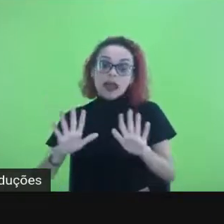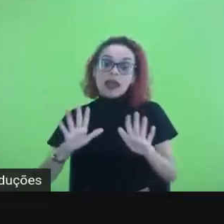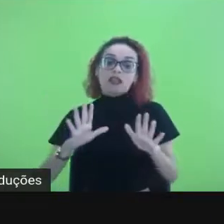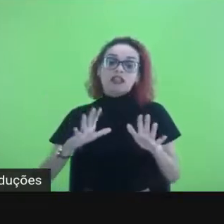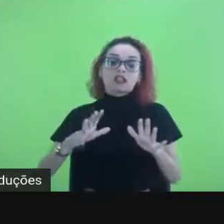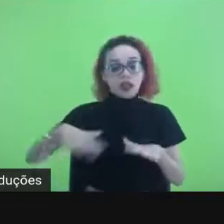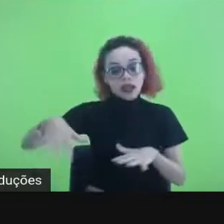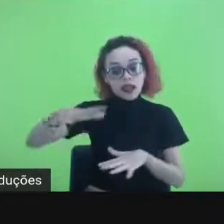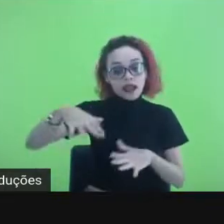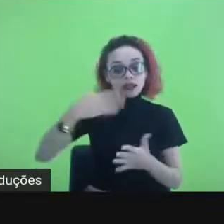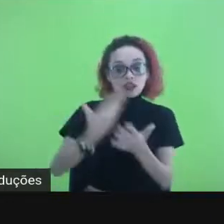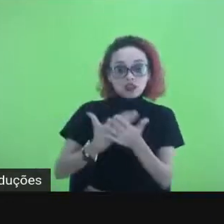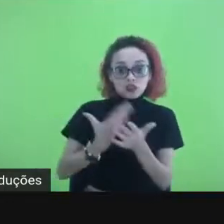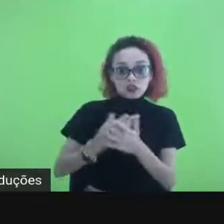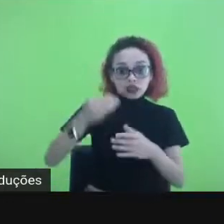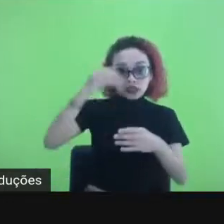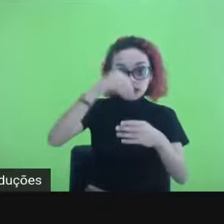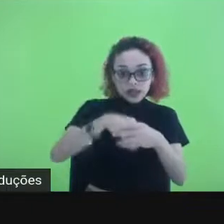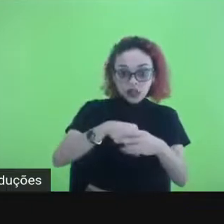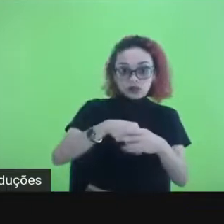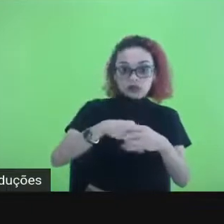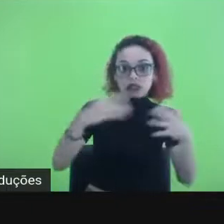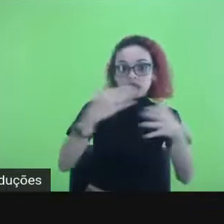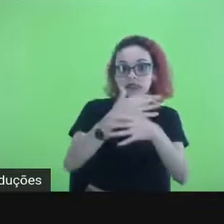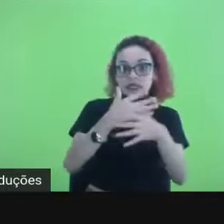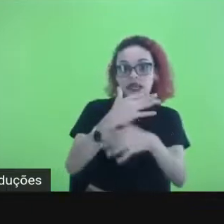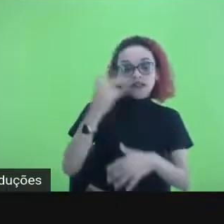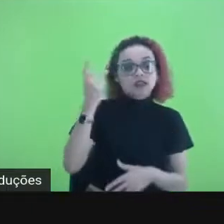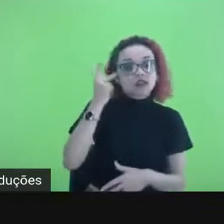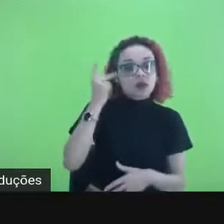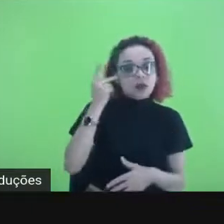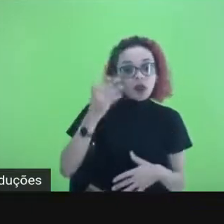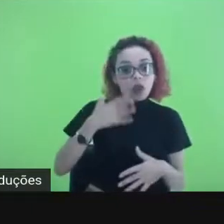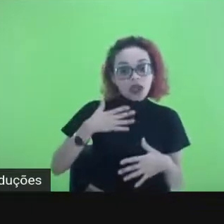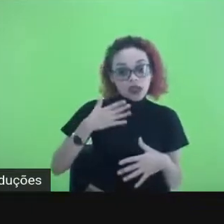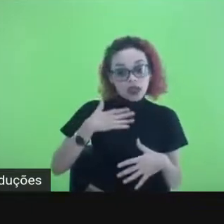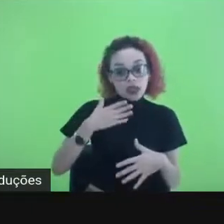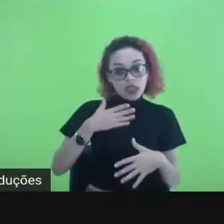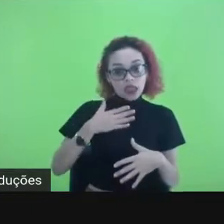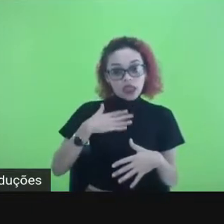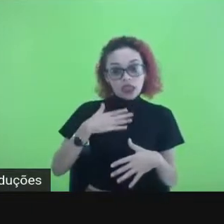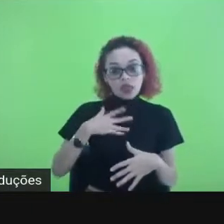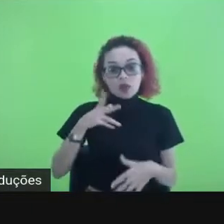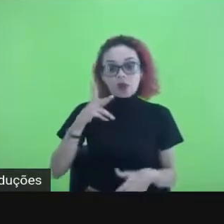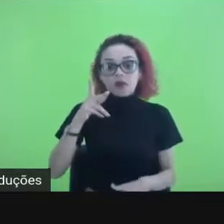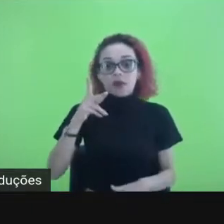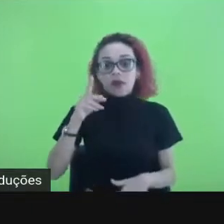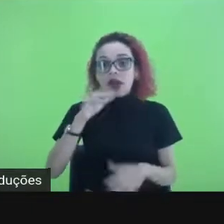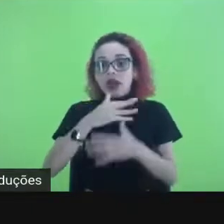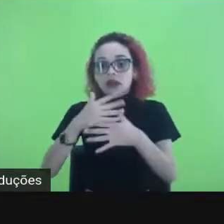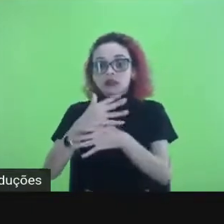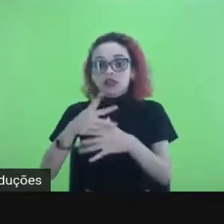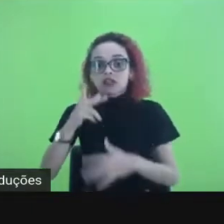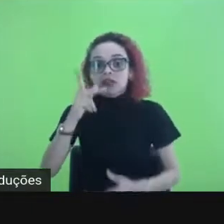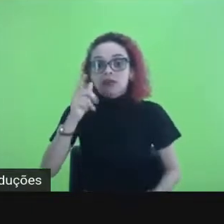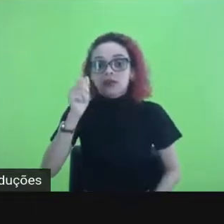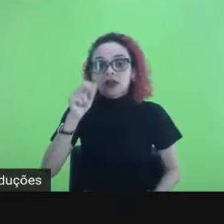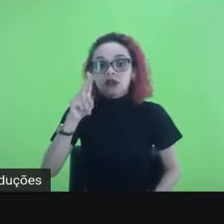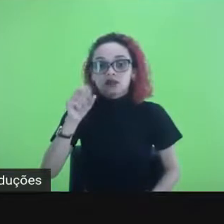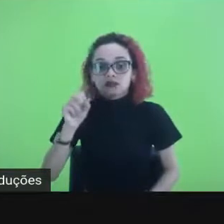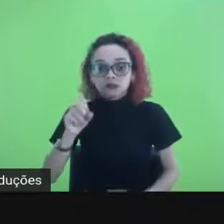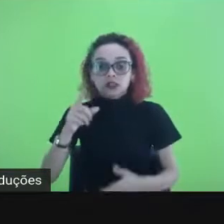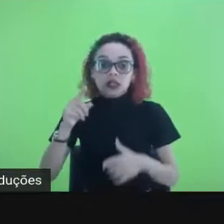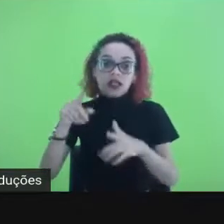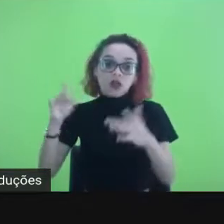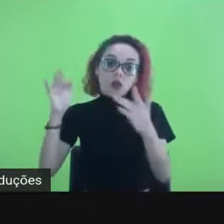estudo dentro da cidade de São Paulo. E a área que eu fiquei foi a área de Perus, né? E aí tive esse contato com essa